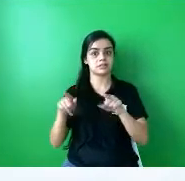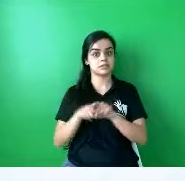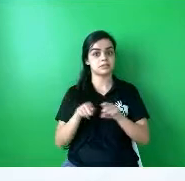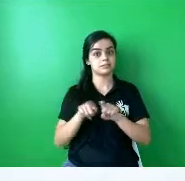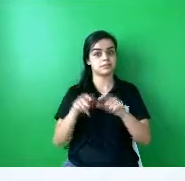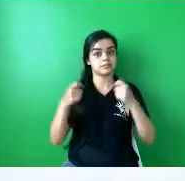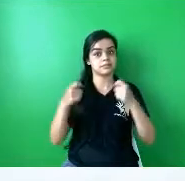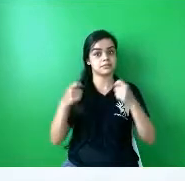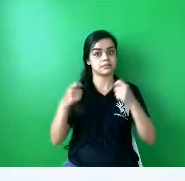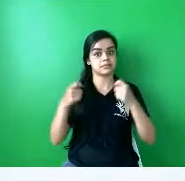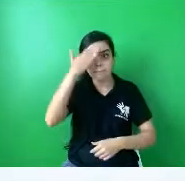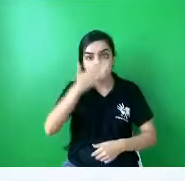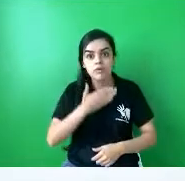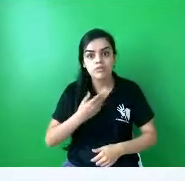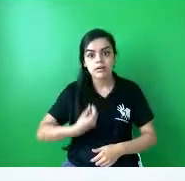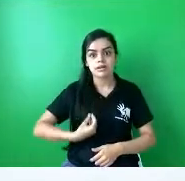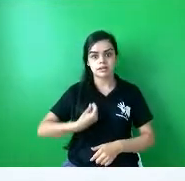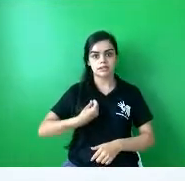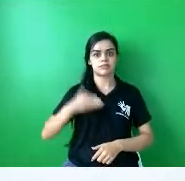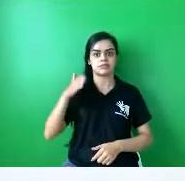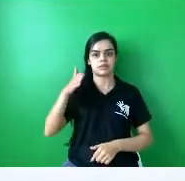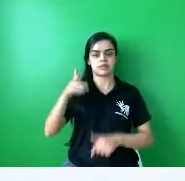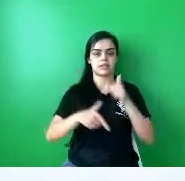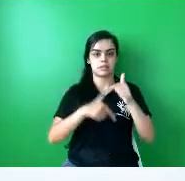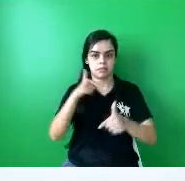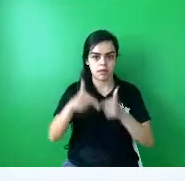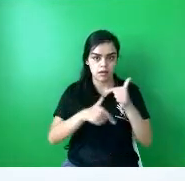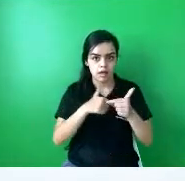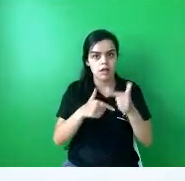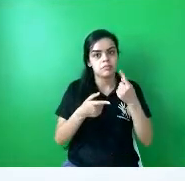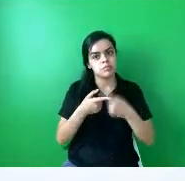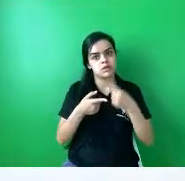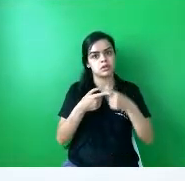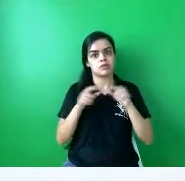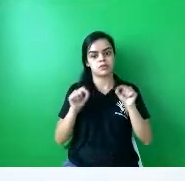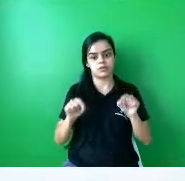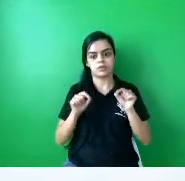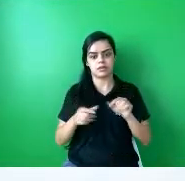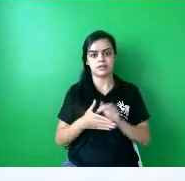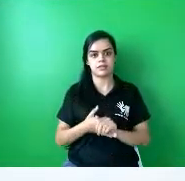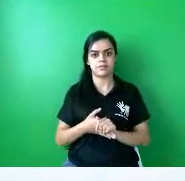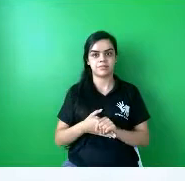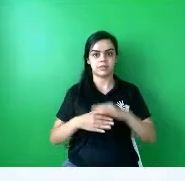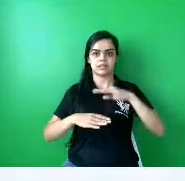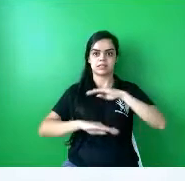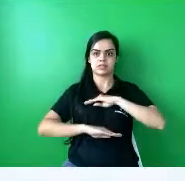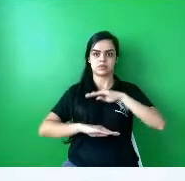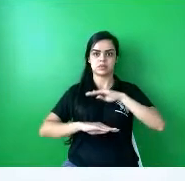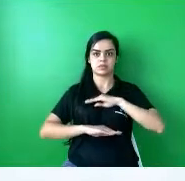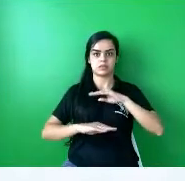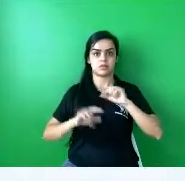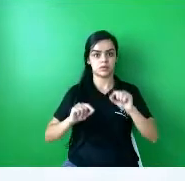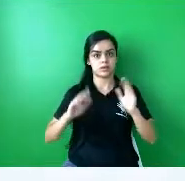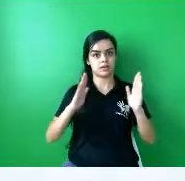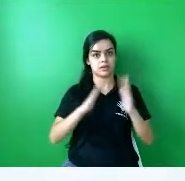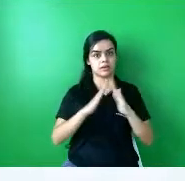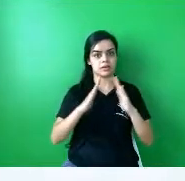tinham que comprovar que eles estavam indo para lá por algum motivo, que seria a situação de ser